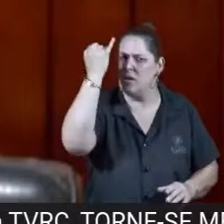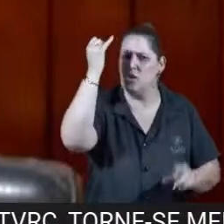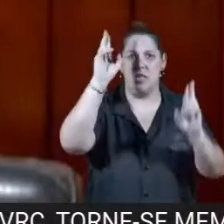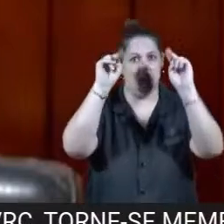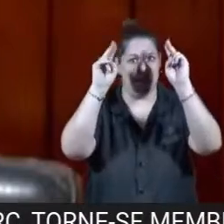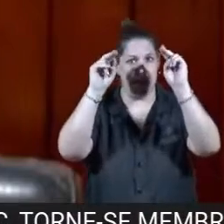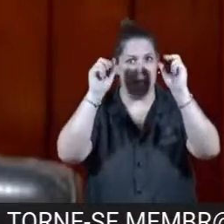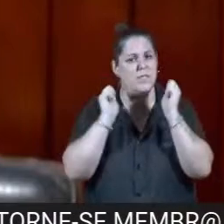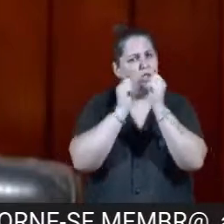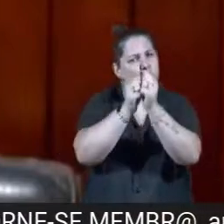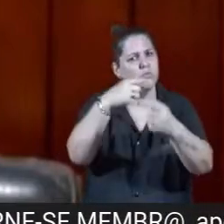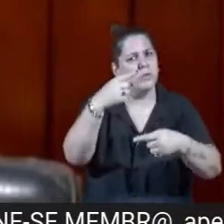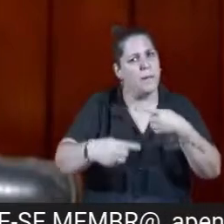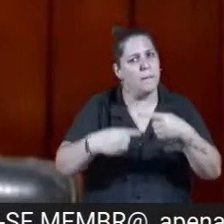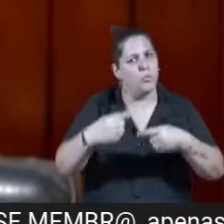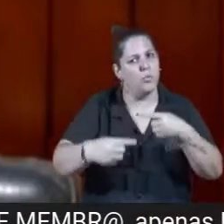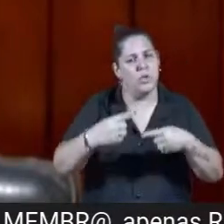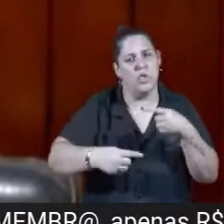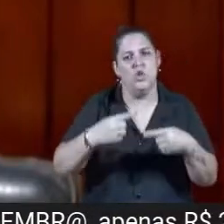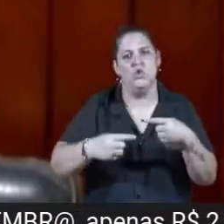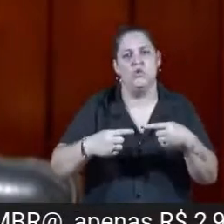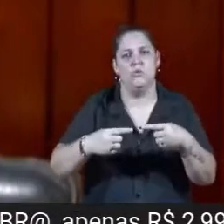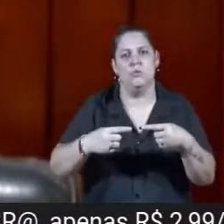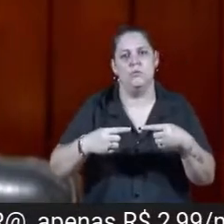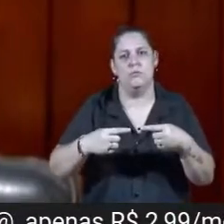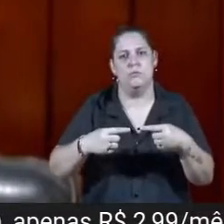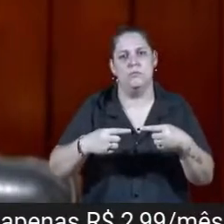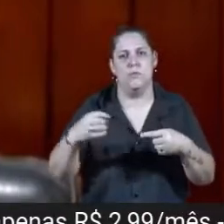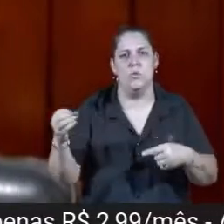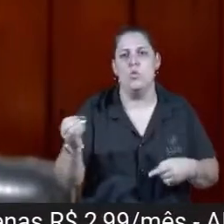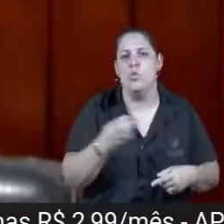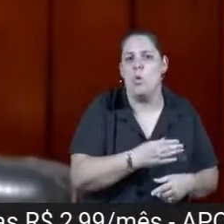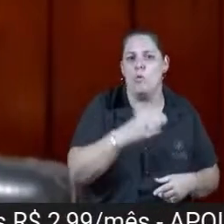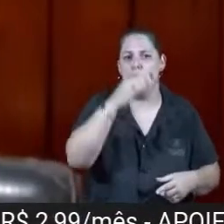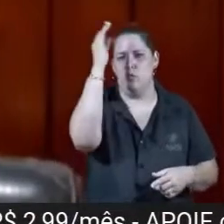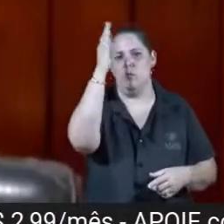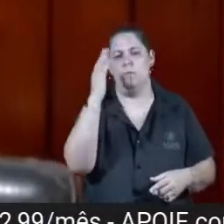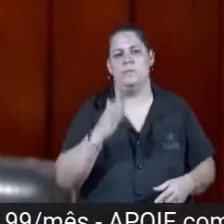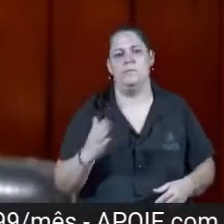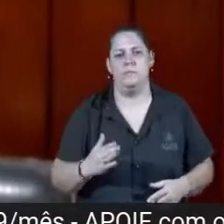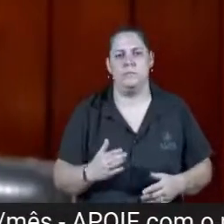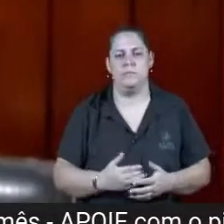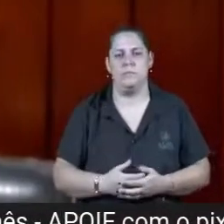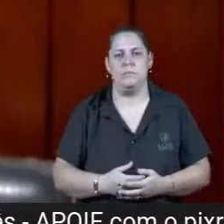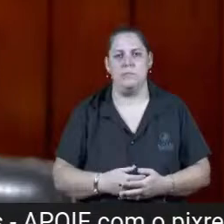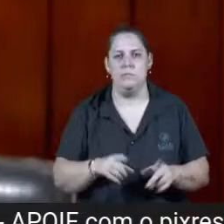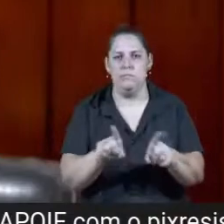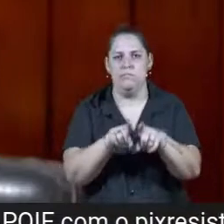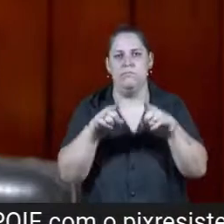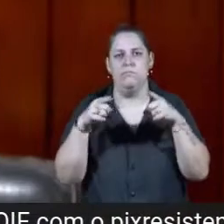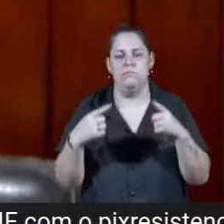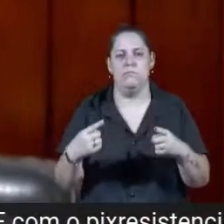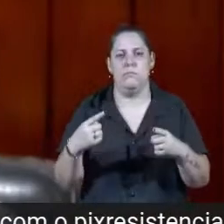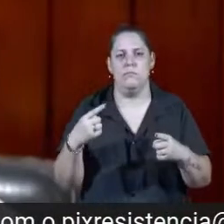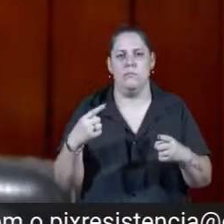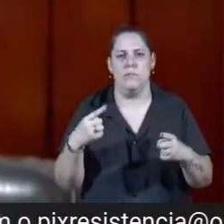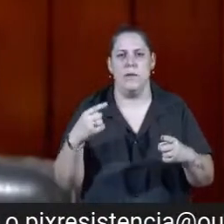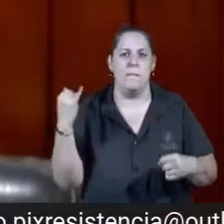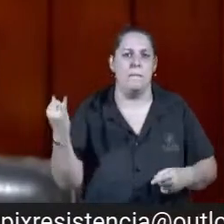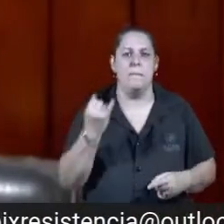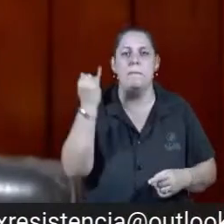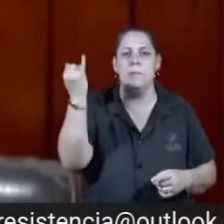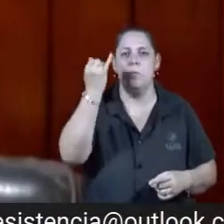parte da política, do conceito sobre política econômica do país. Também é